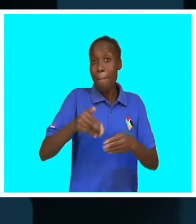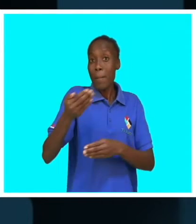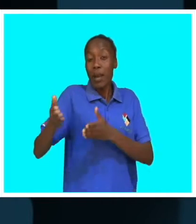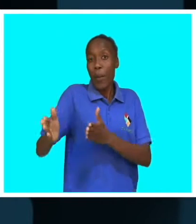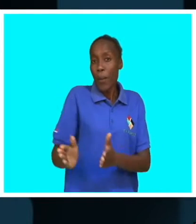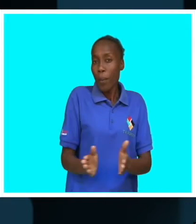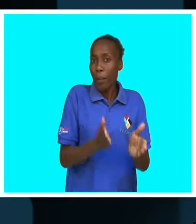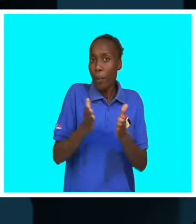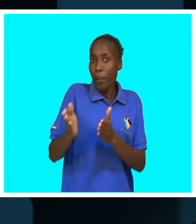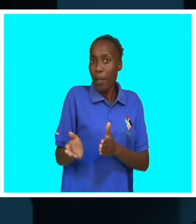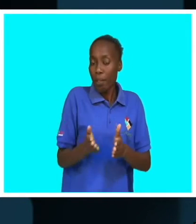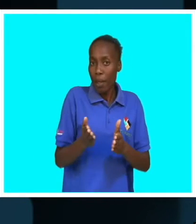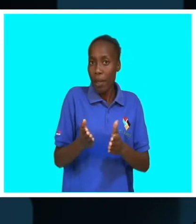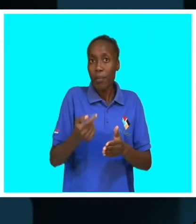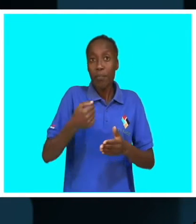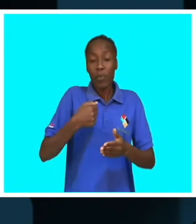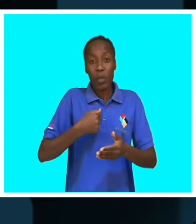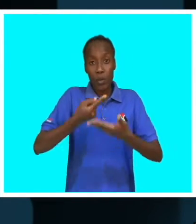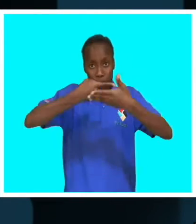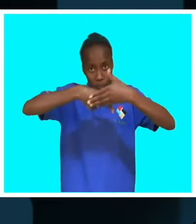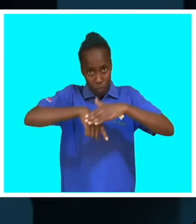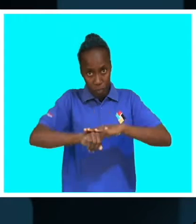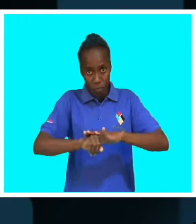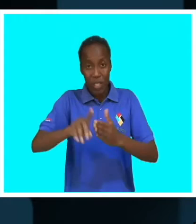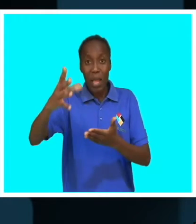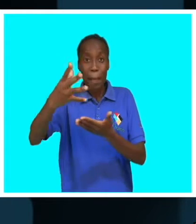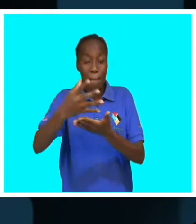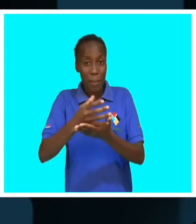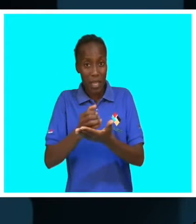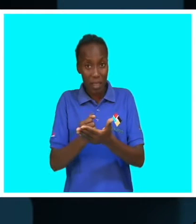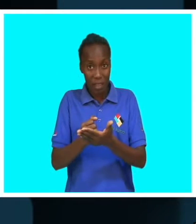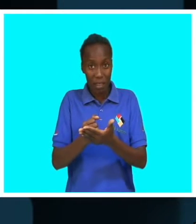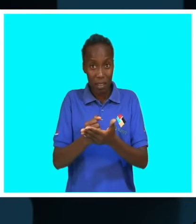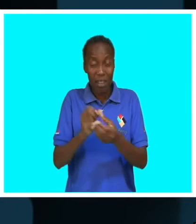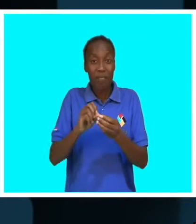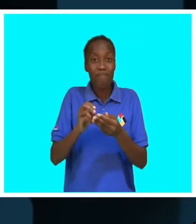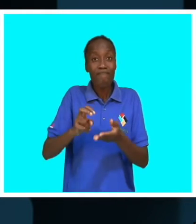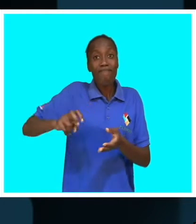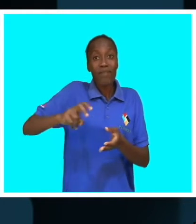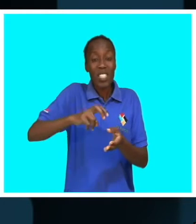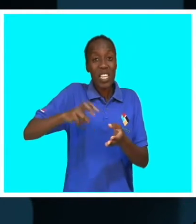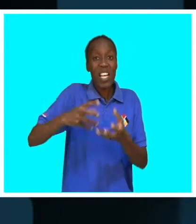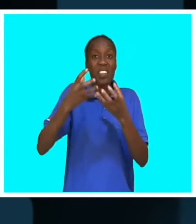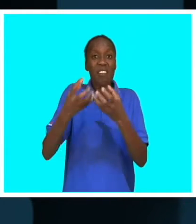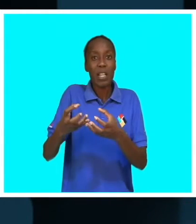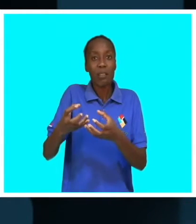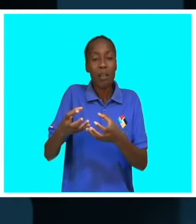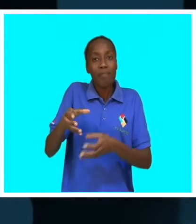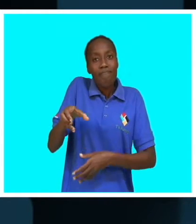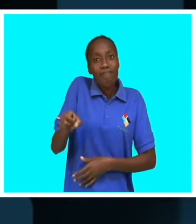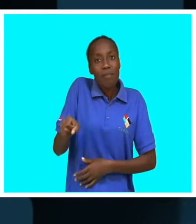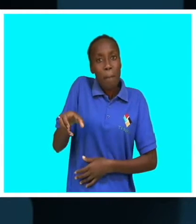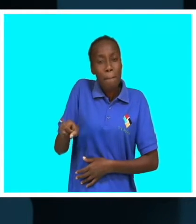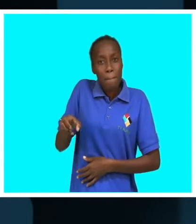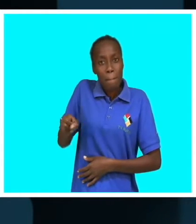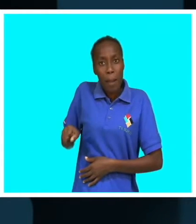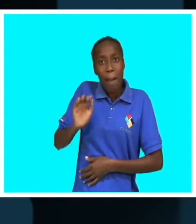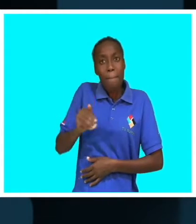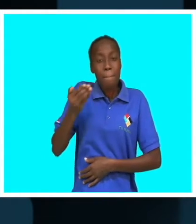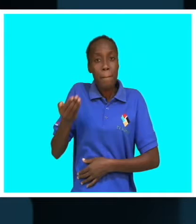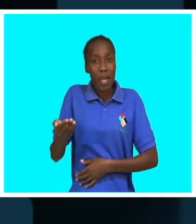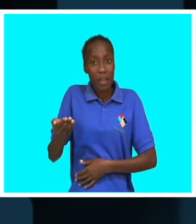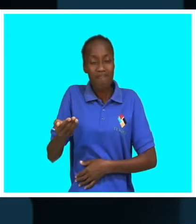Encontrei lá escadas que não têm cor em mão. Que colocariam